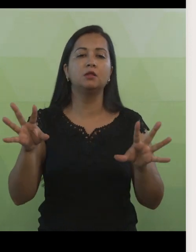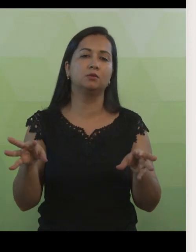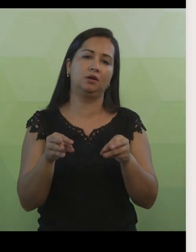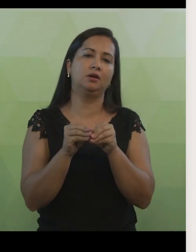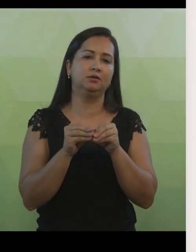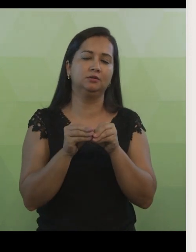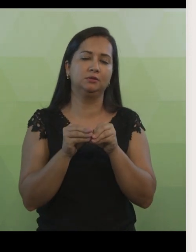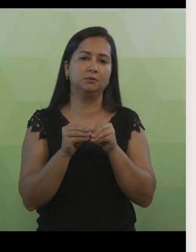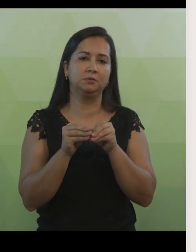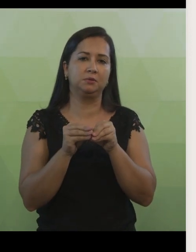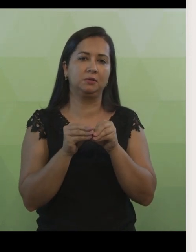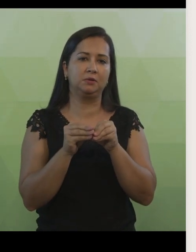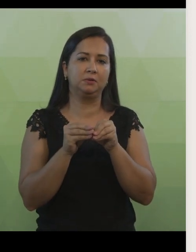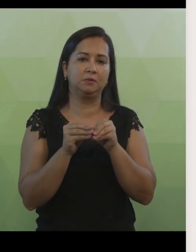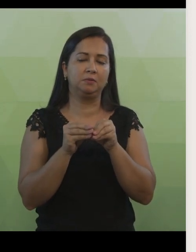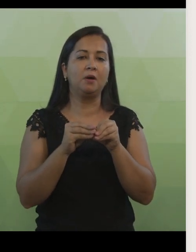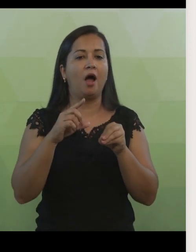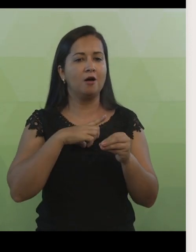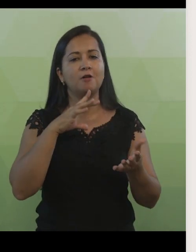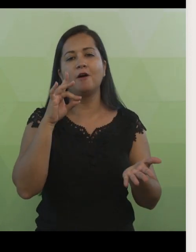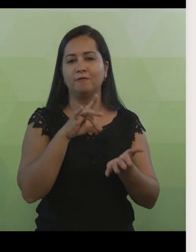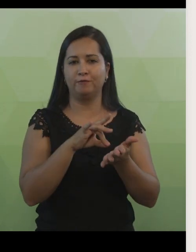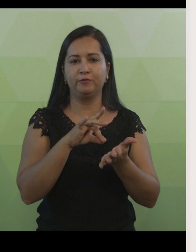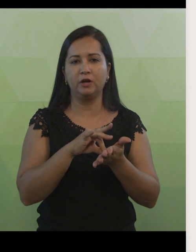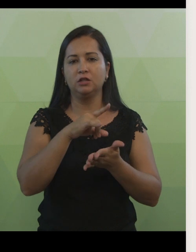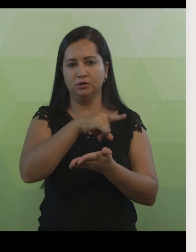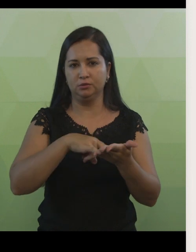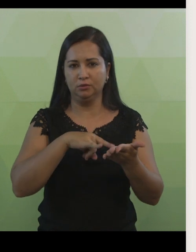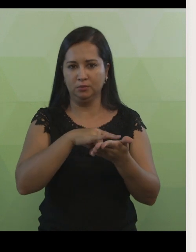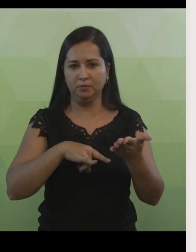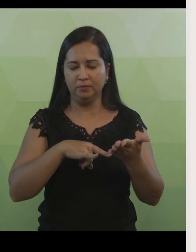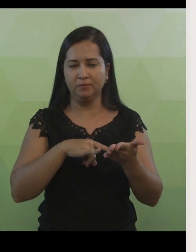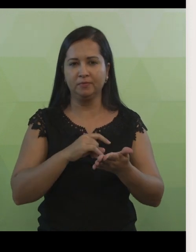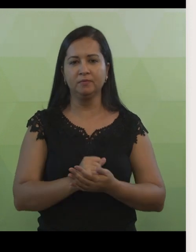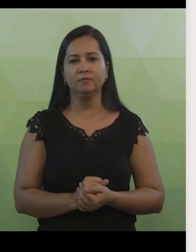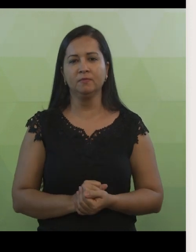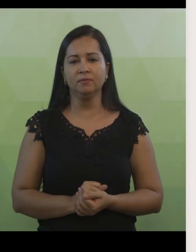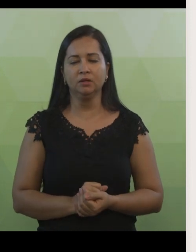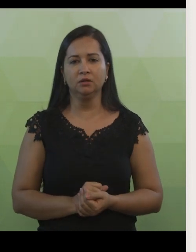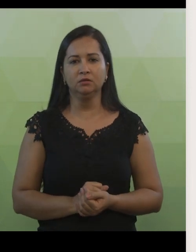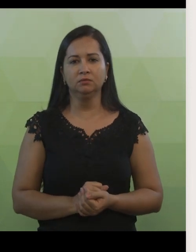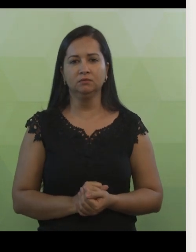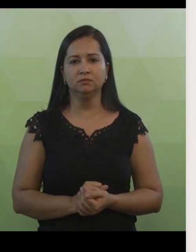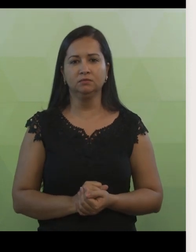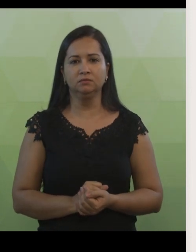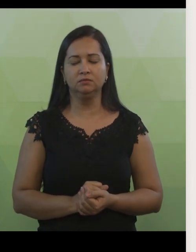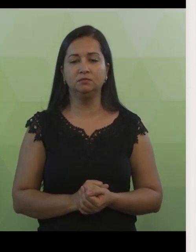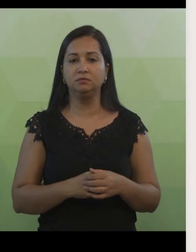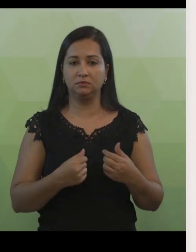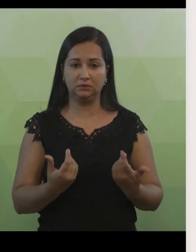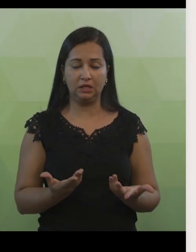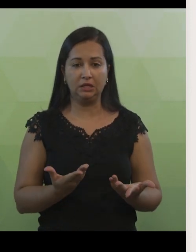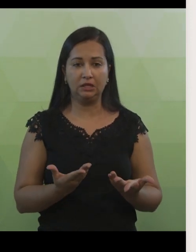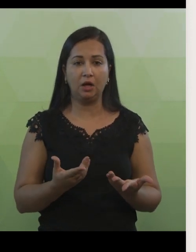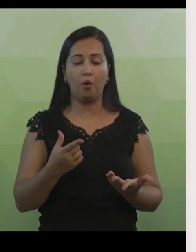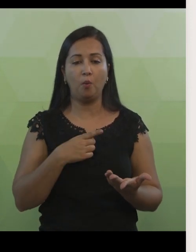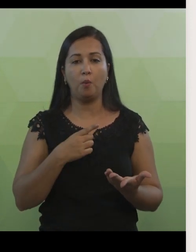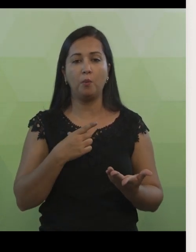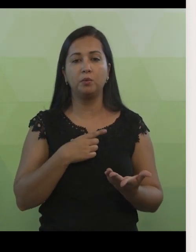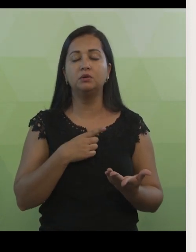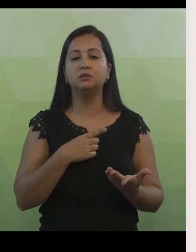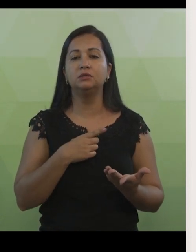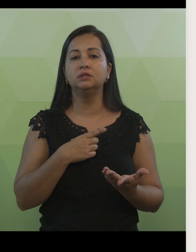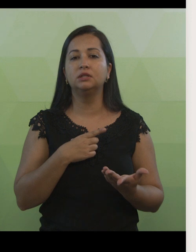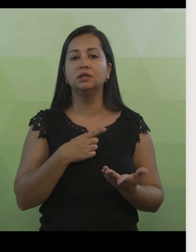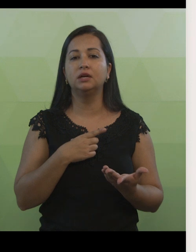consegue validar a autenticação do documento. Então, é o processo inverso do que